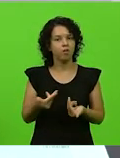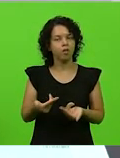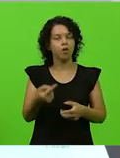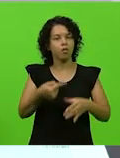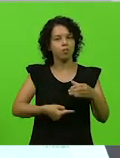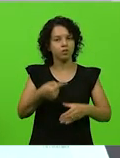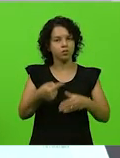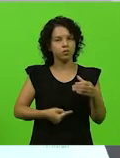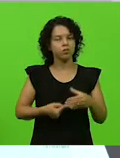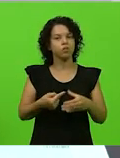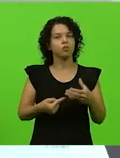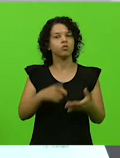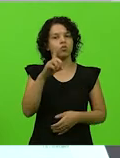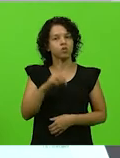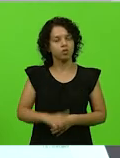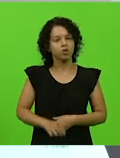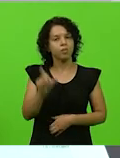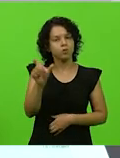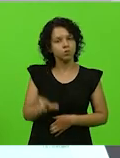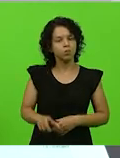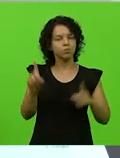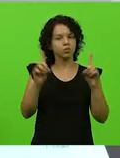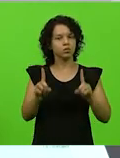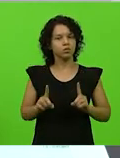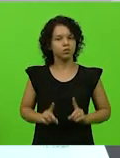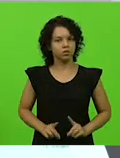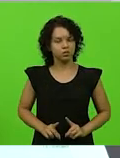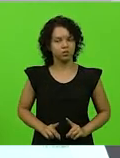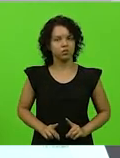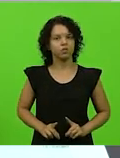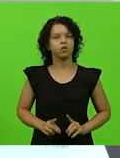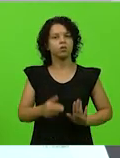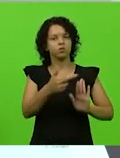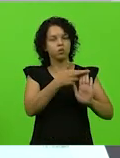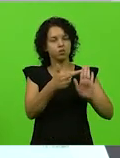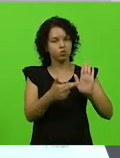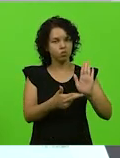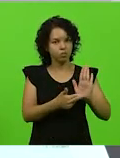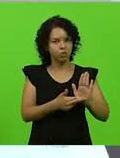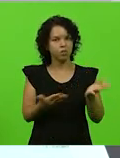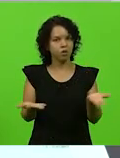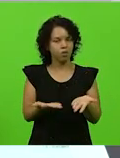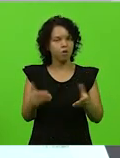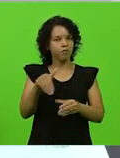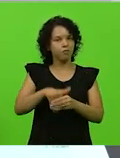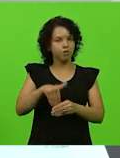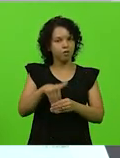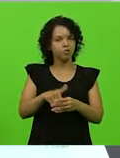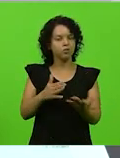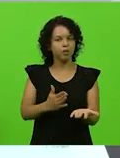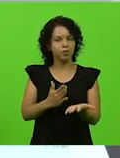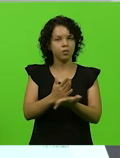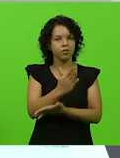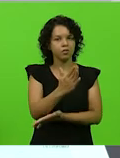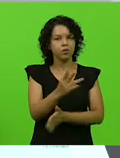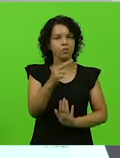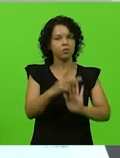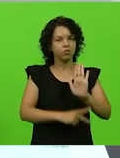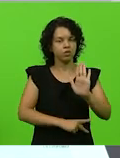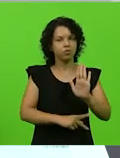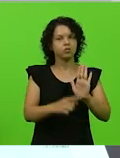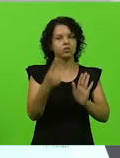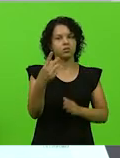âmbito desta comissão de defesa dos direitos da pessoa com deficiência nos termos do Regimento voto pela aprovação do projeto